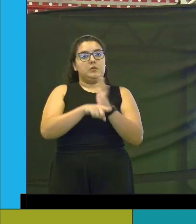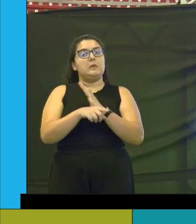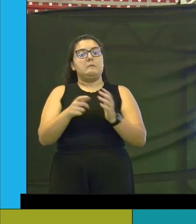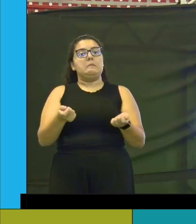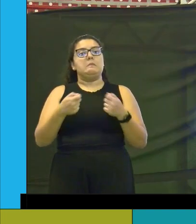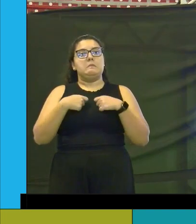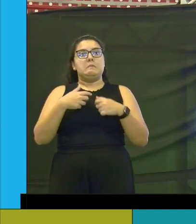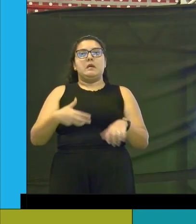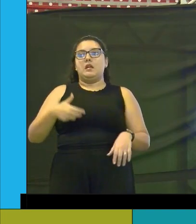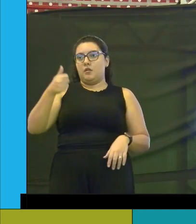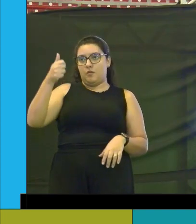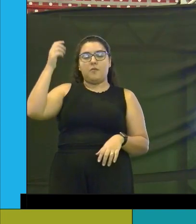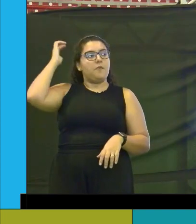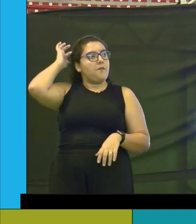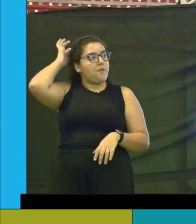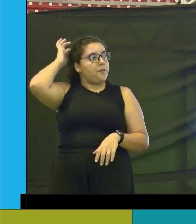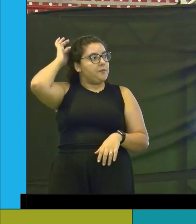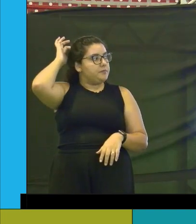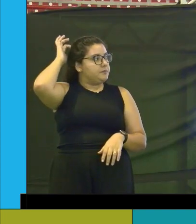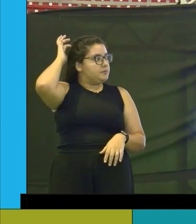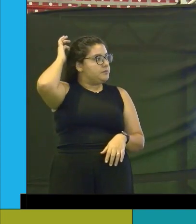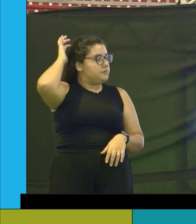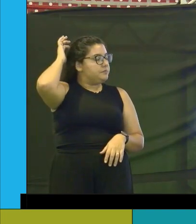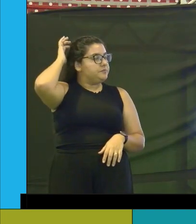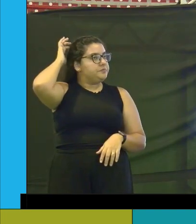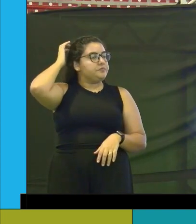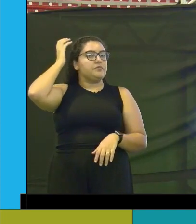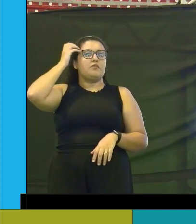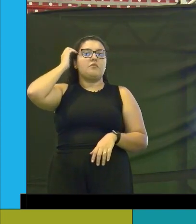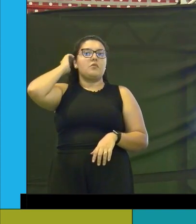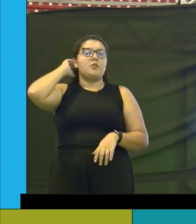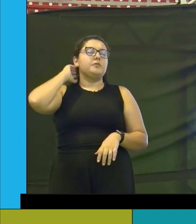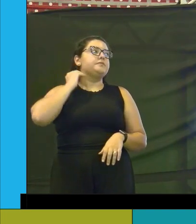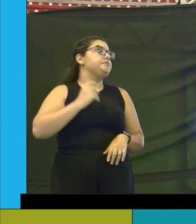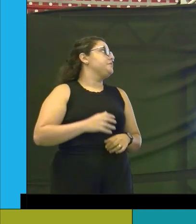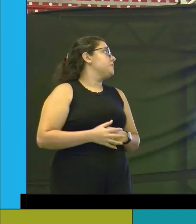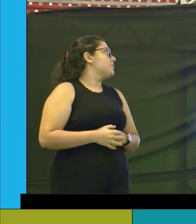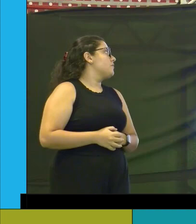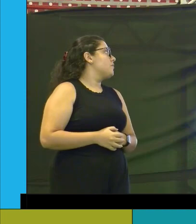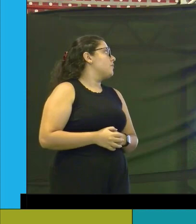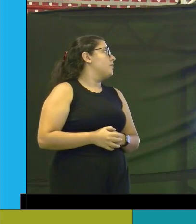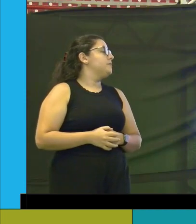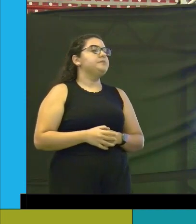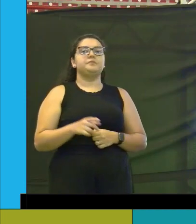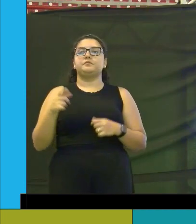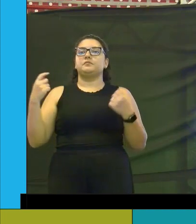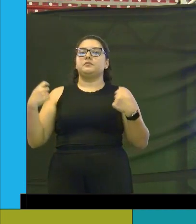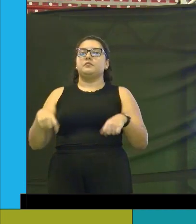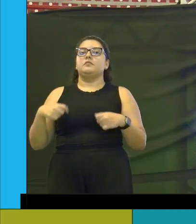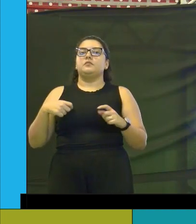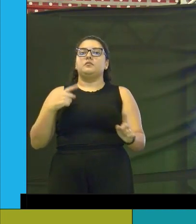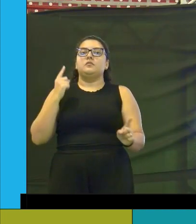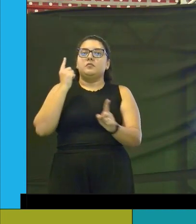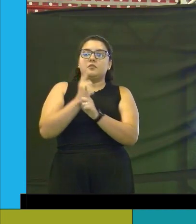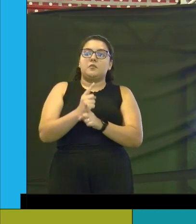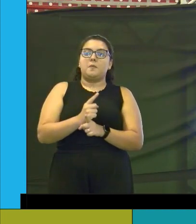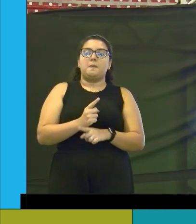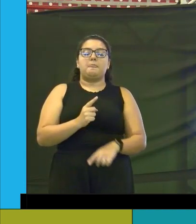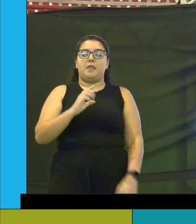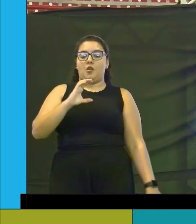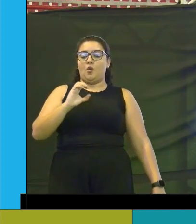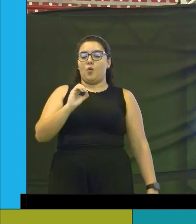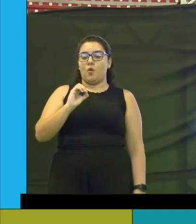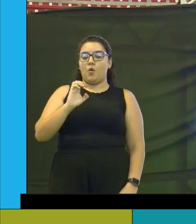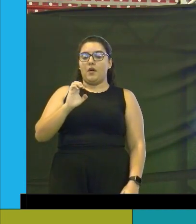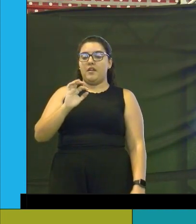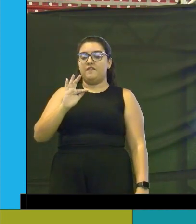mim. Certo? Quanto menos tempo, melhor para mim. Então, bastava você identificar que o